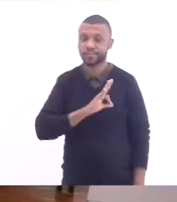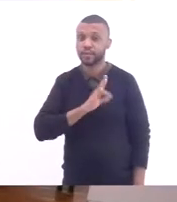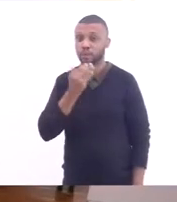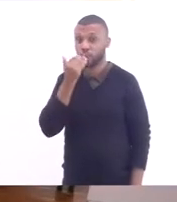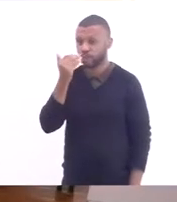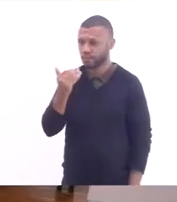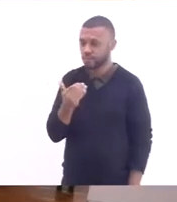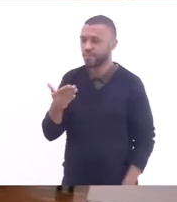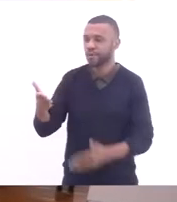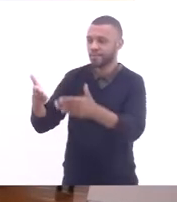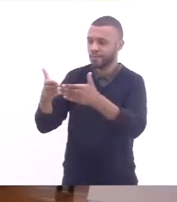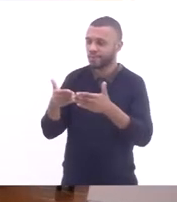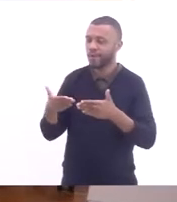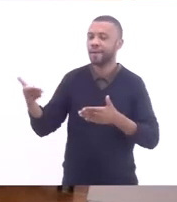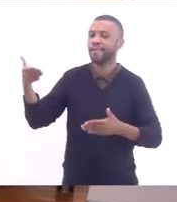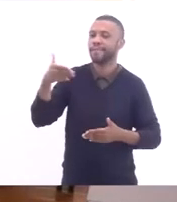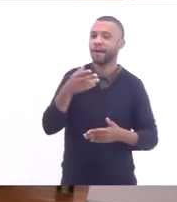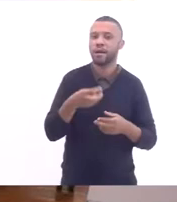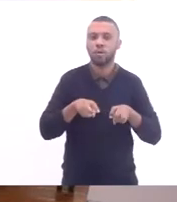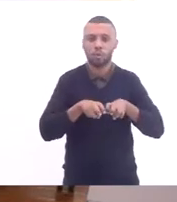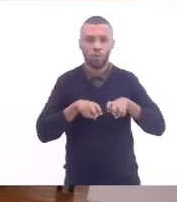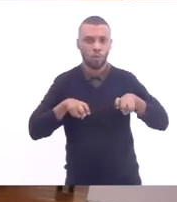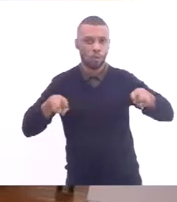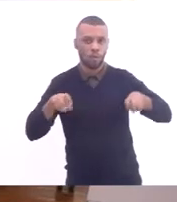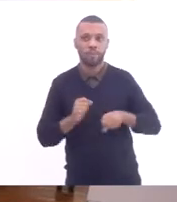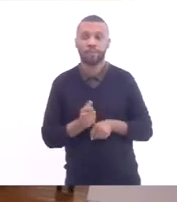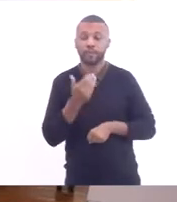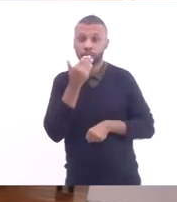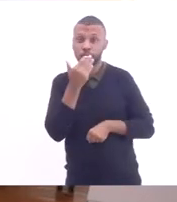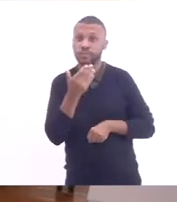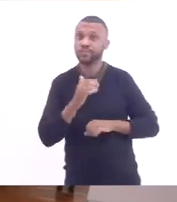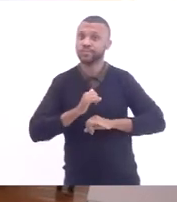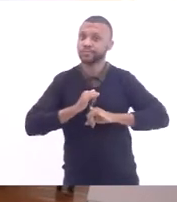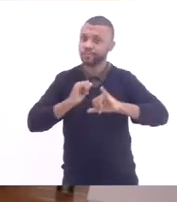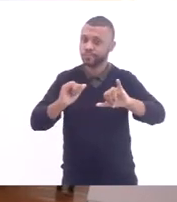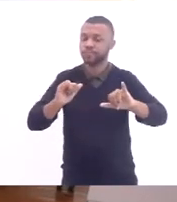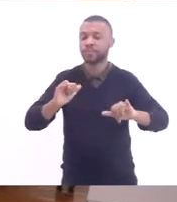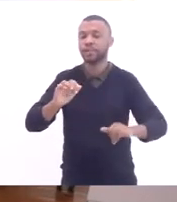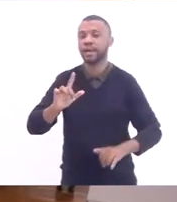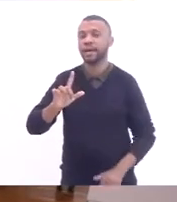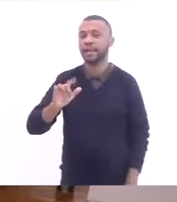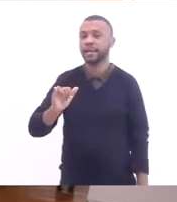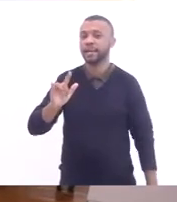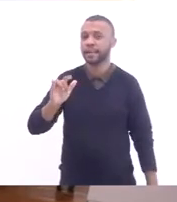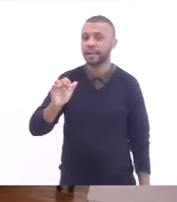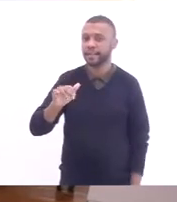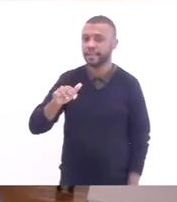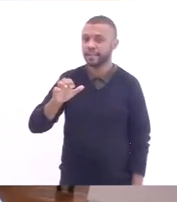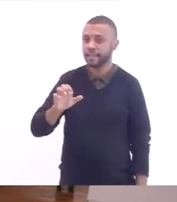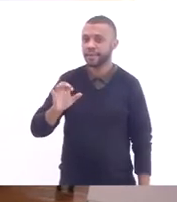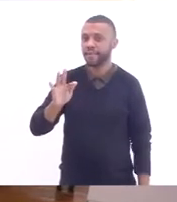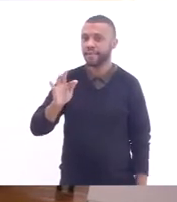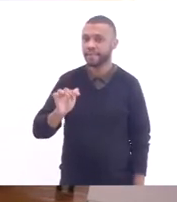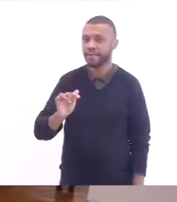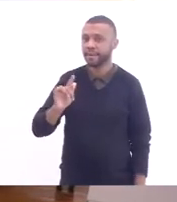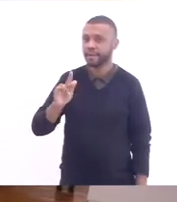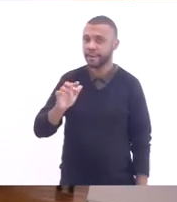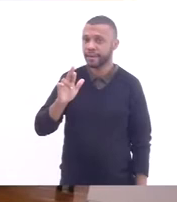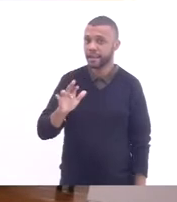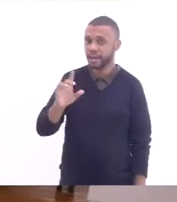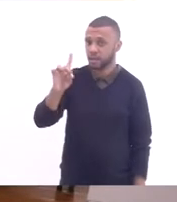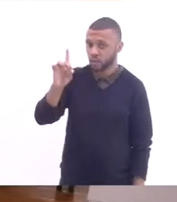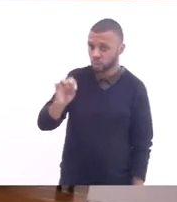mesa, registrando a presença da Liliane Figueiredo, subsecretária adjunta da